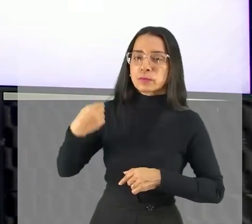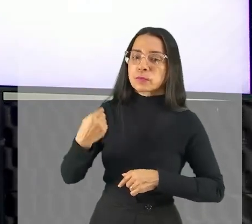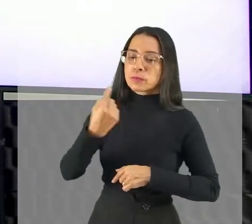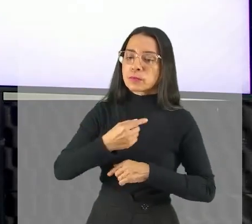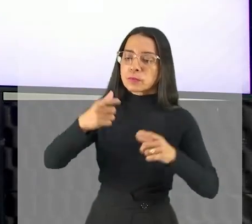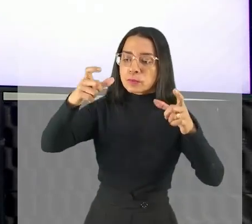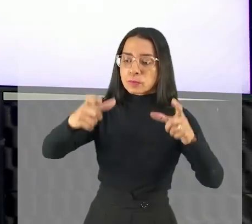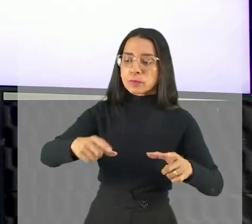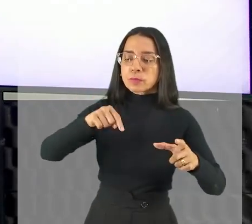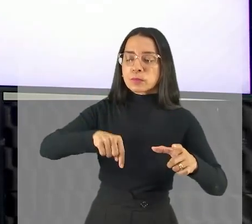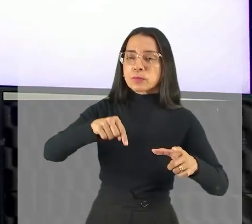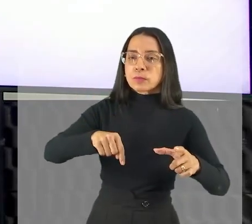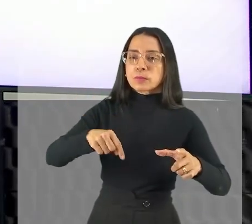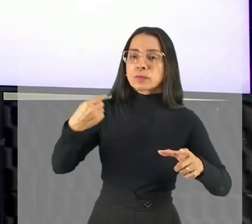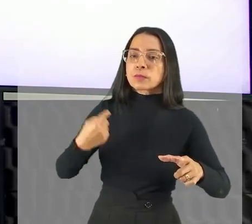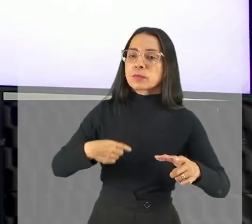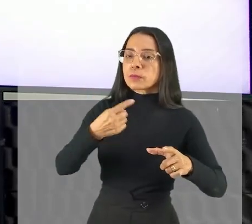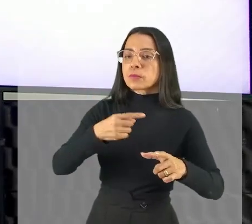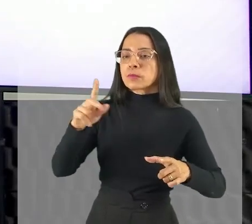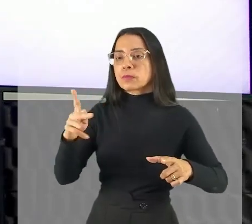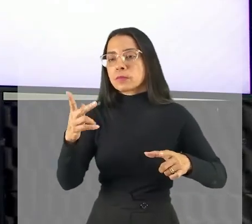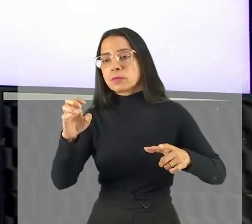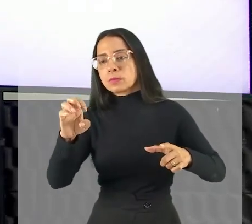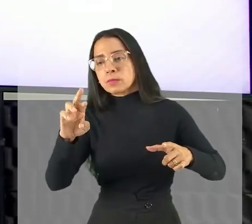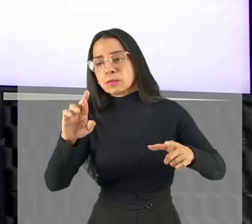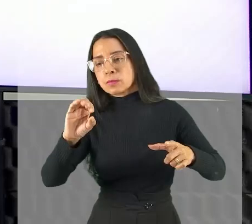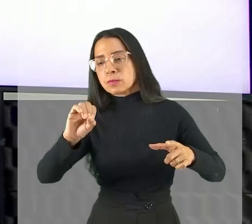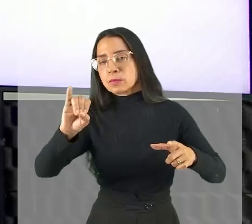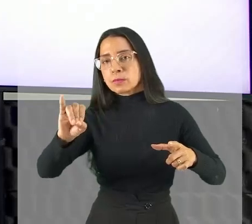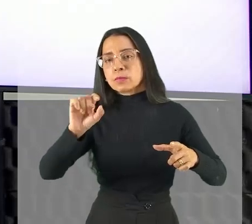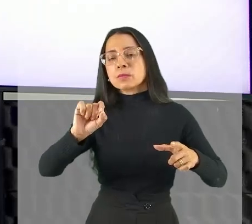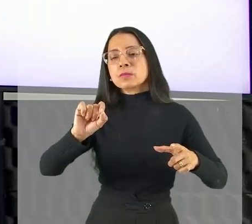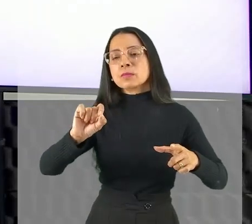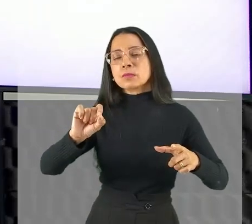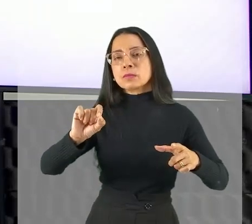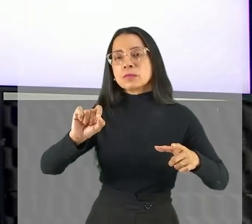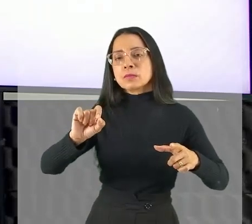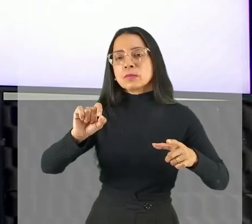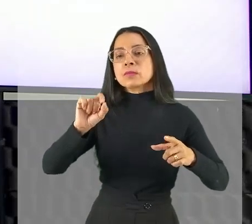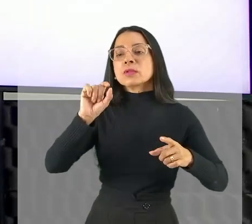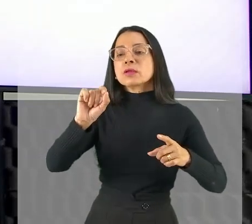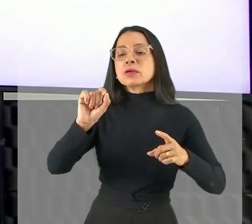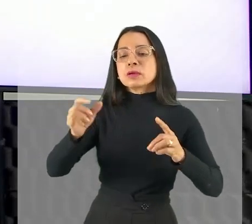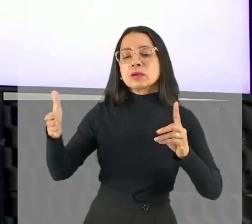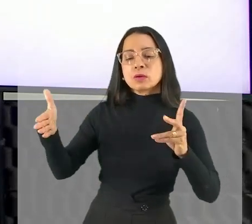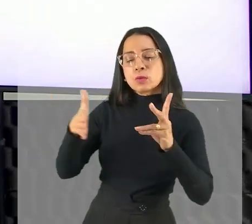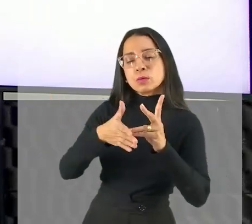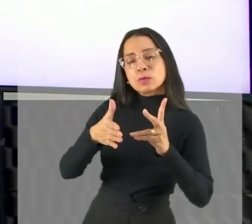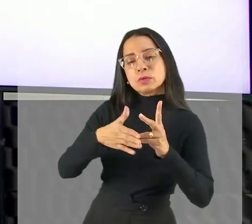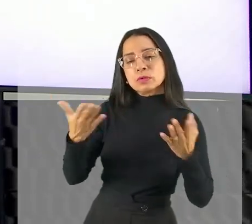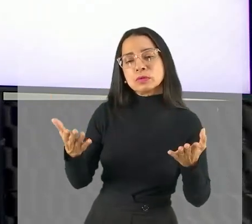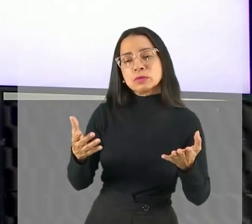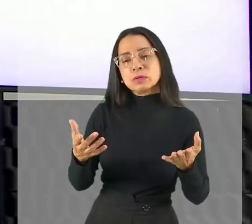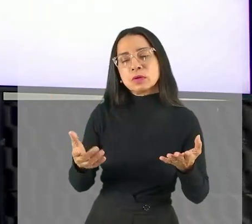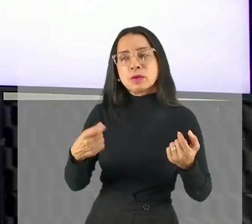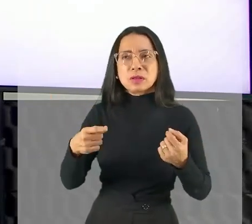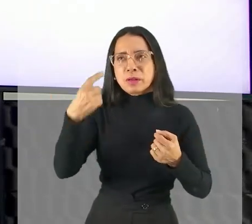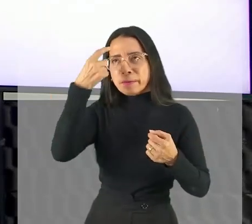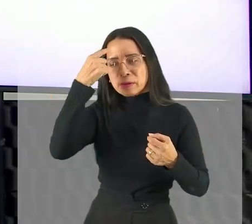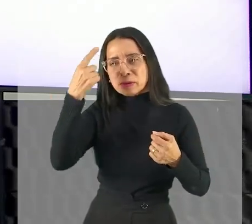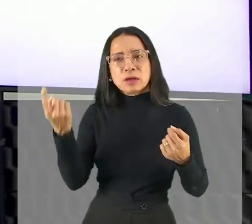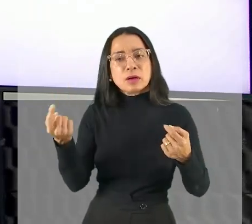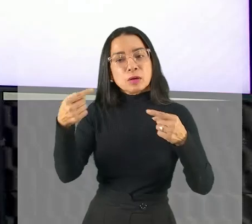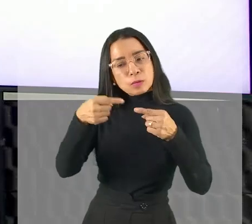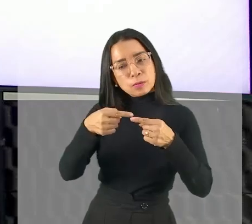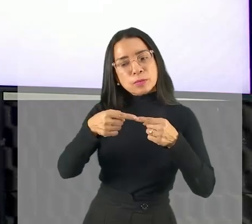local. O nosso herói vai ser o índio, né? E aí a gente pode até pensar, tem a ver com realidade sim, mas é esse o nosso gabarito? A gente